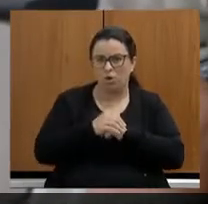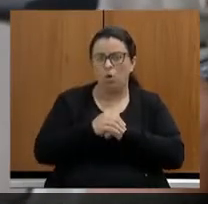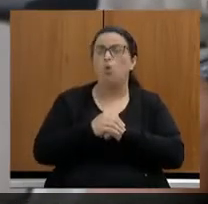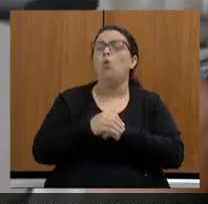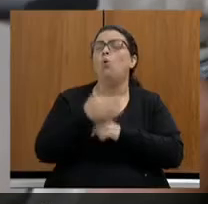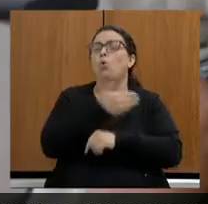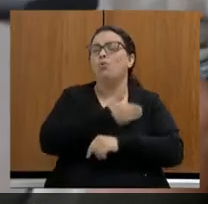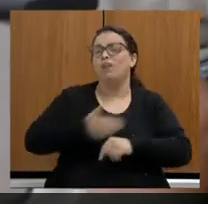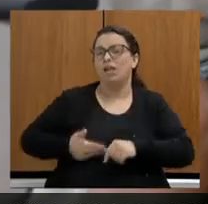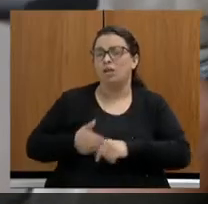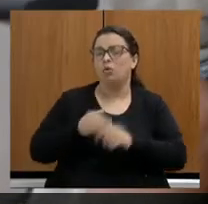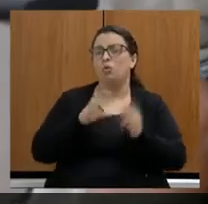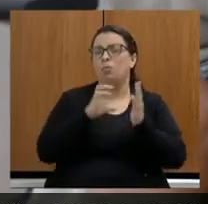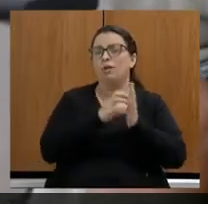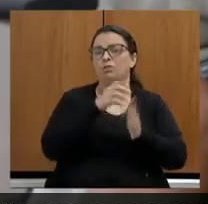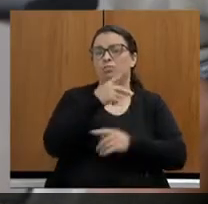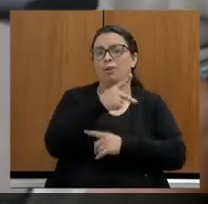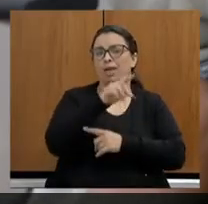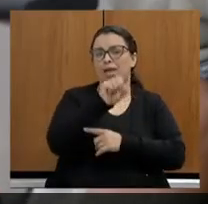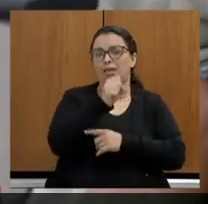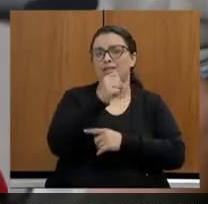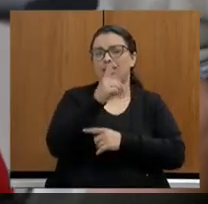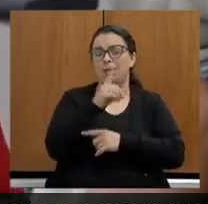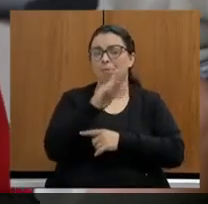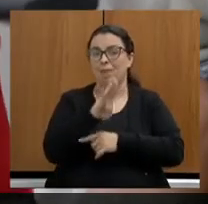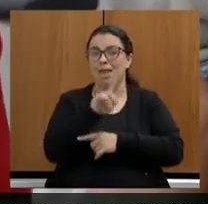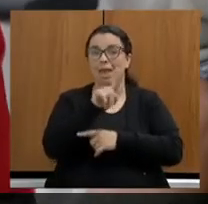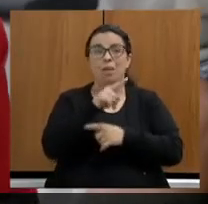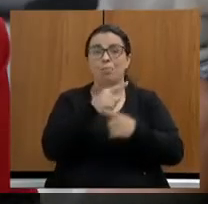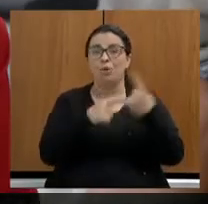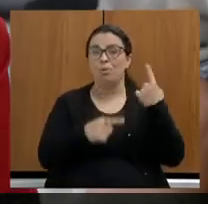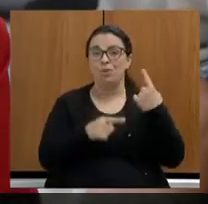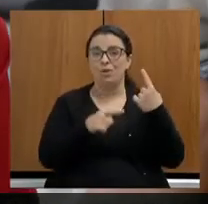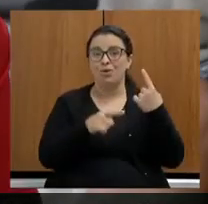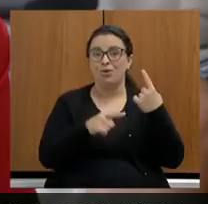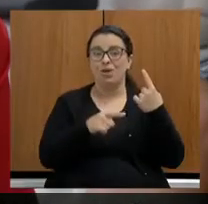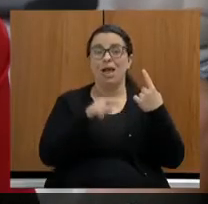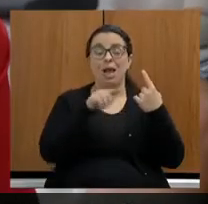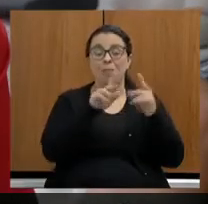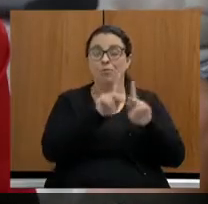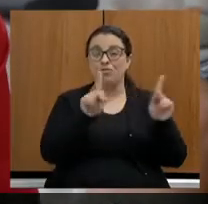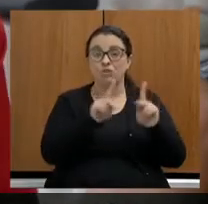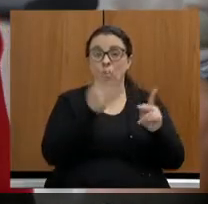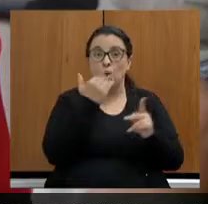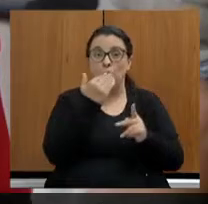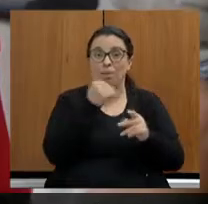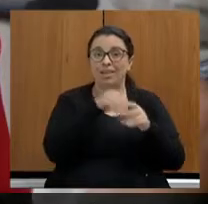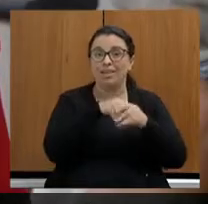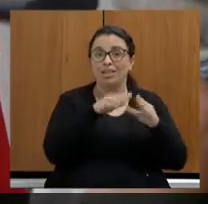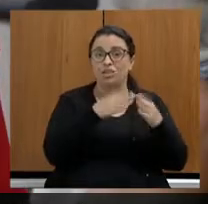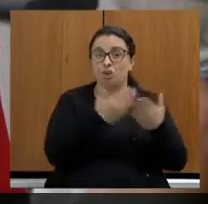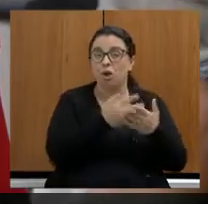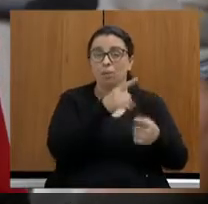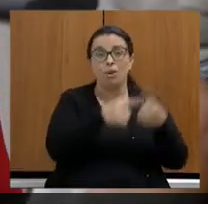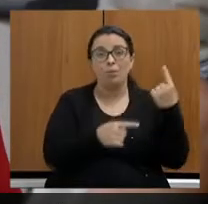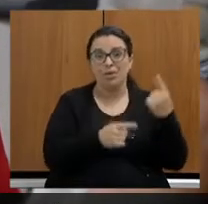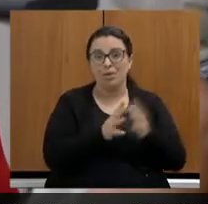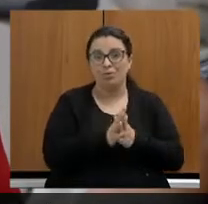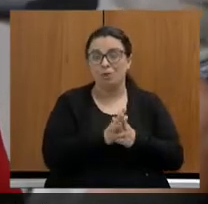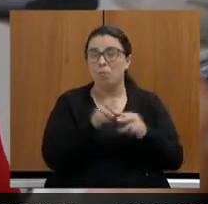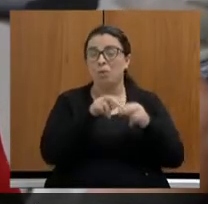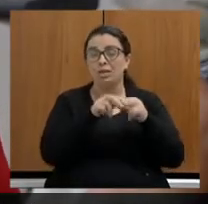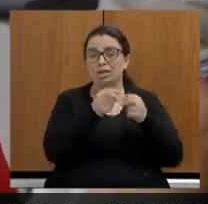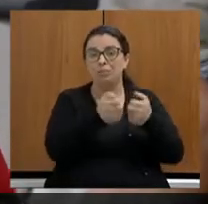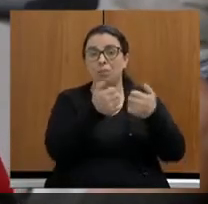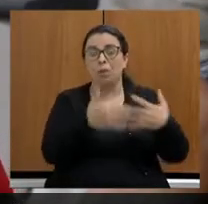professoras de comer na escola sim só aconteceu professores foram proibidas de comer na escola sob a justificativa de